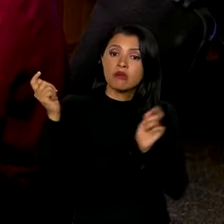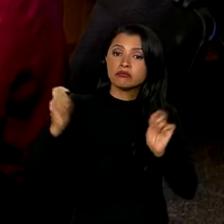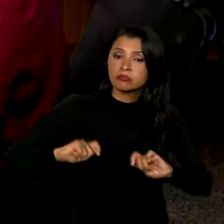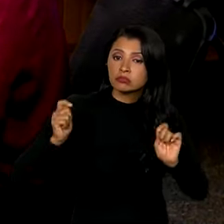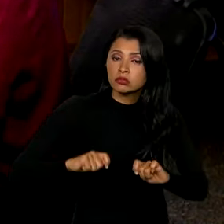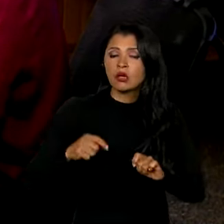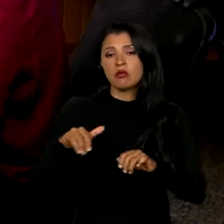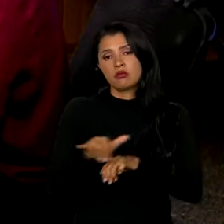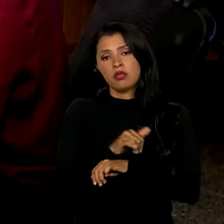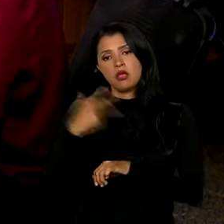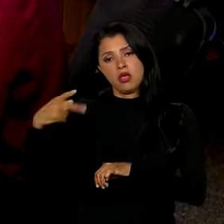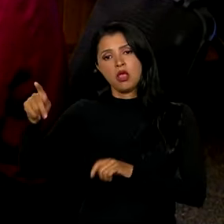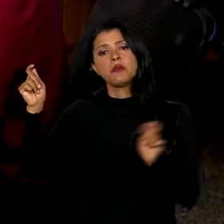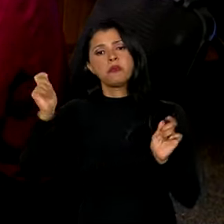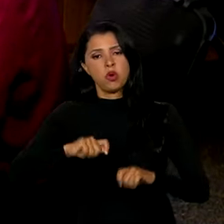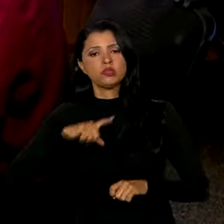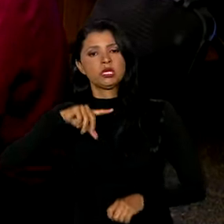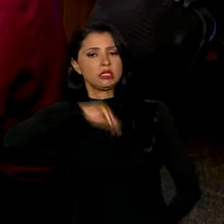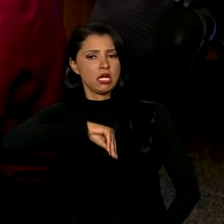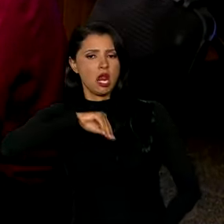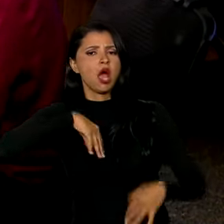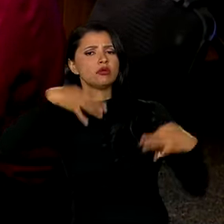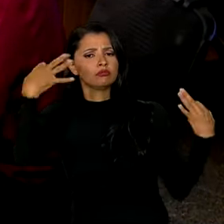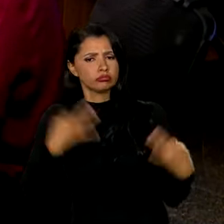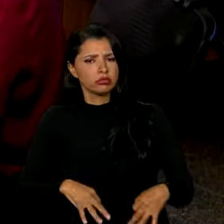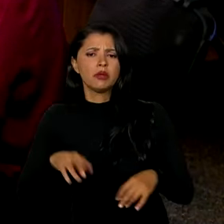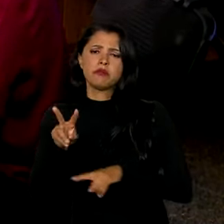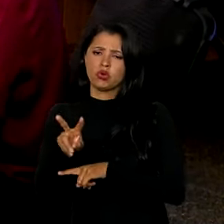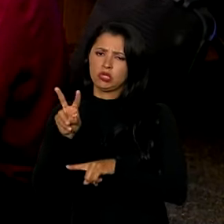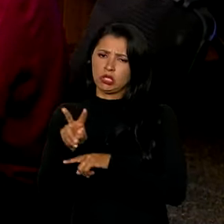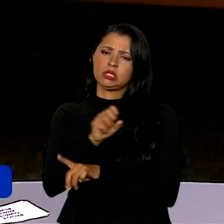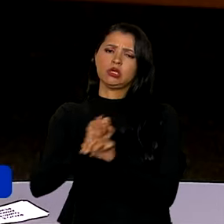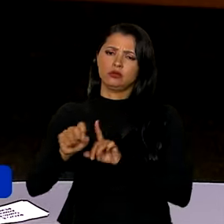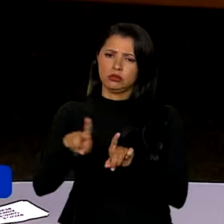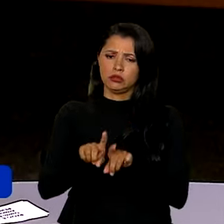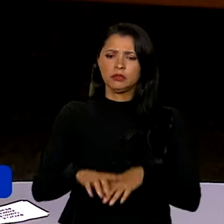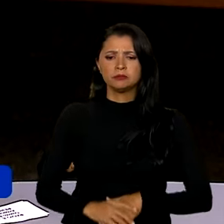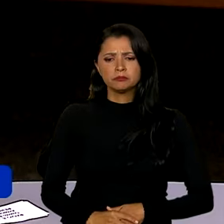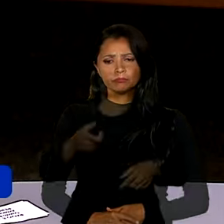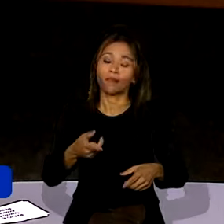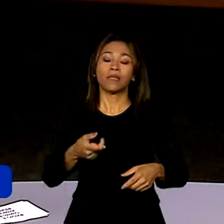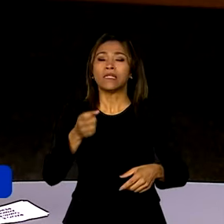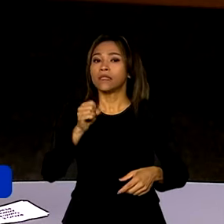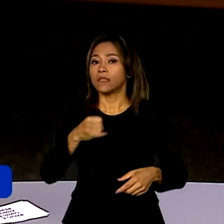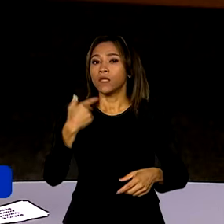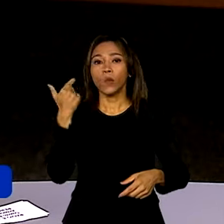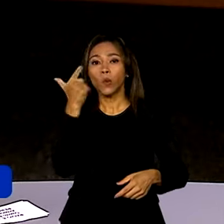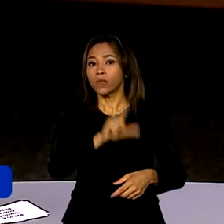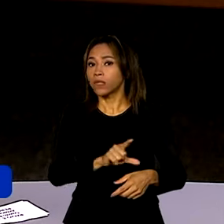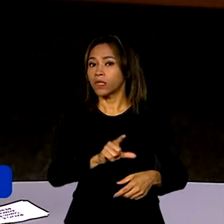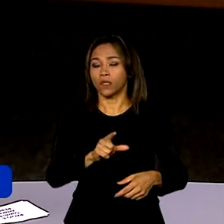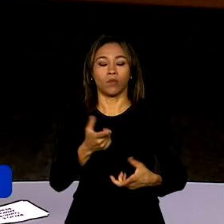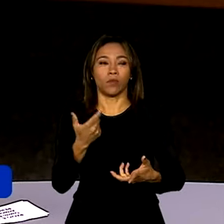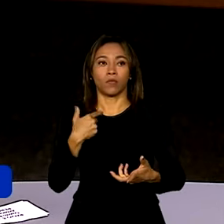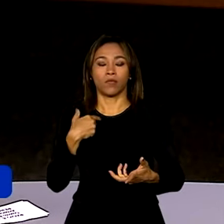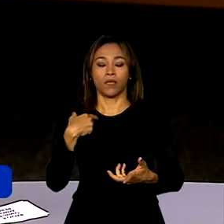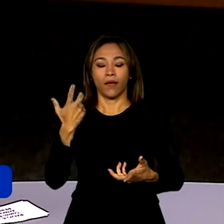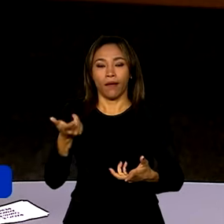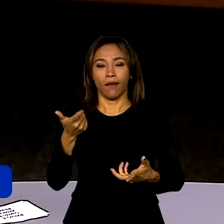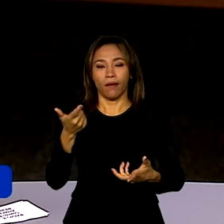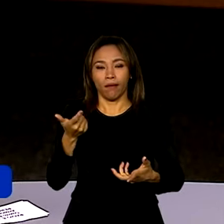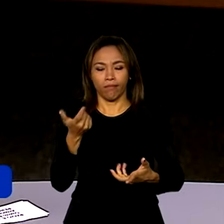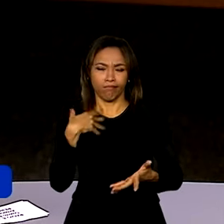condições para que eles possam ter salários dignos e proteção social. Se nós não conseguimos criar condições para que os